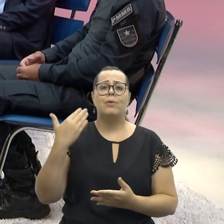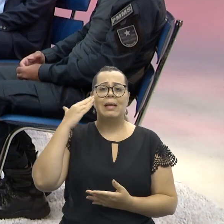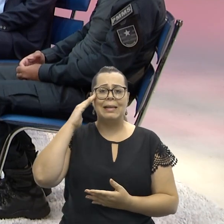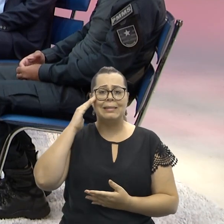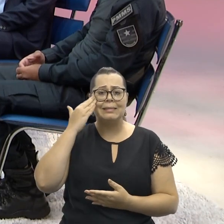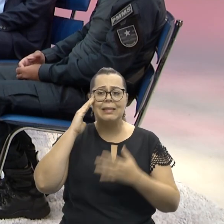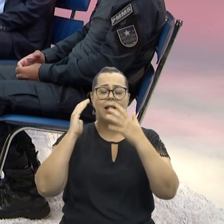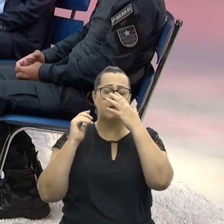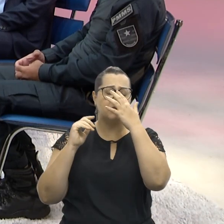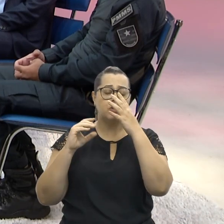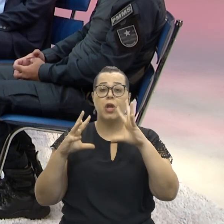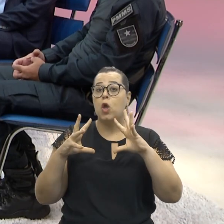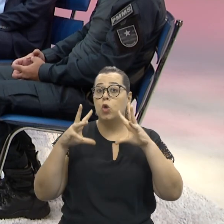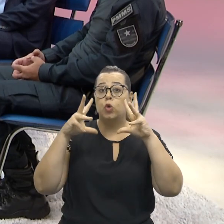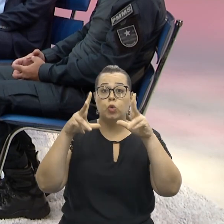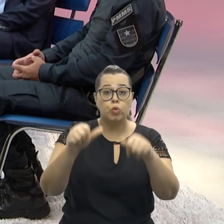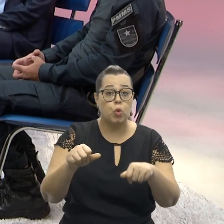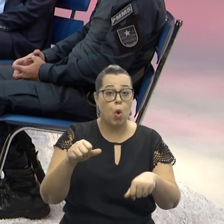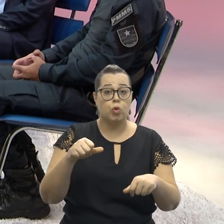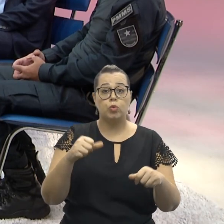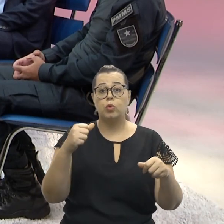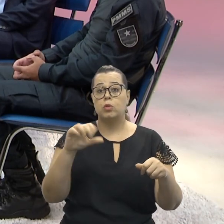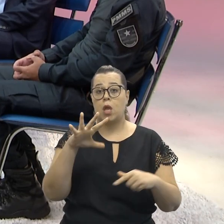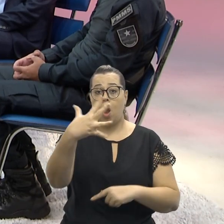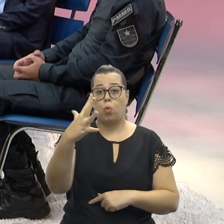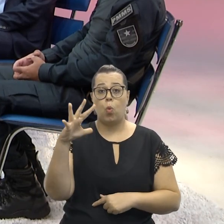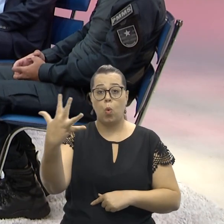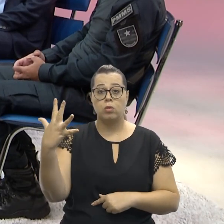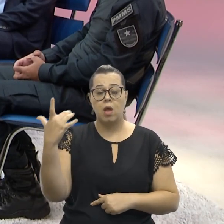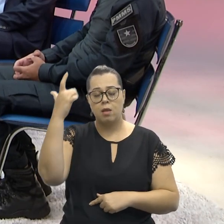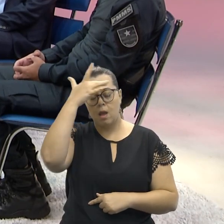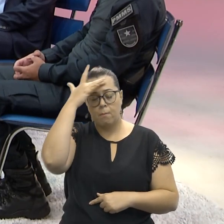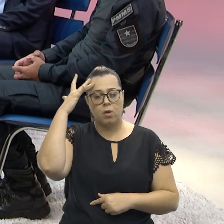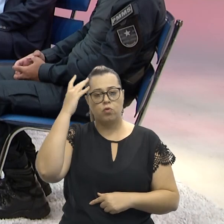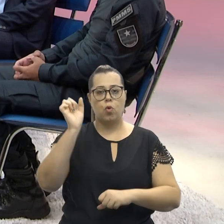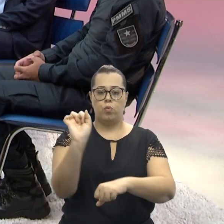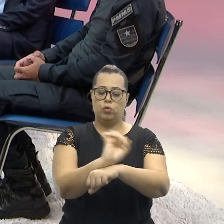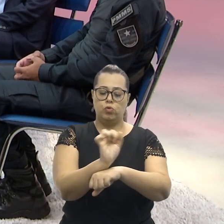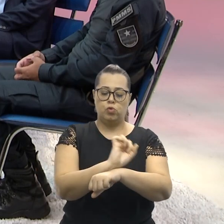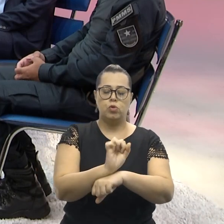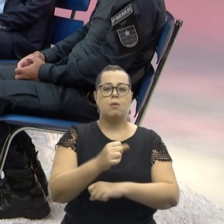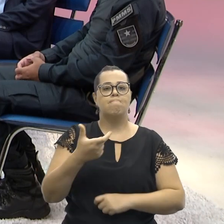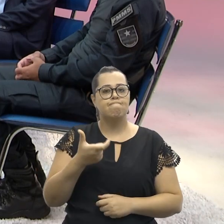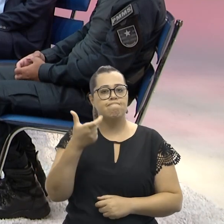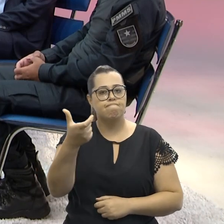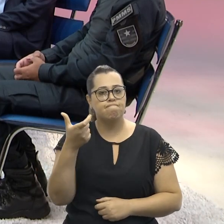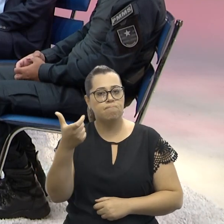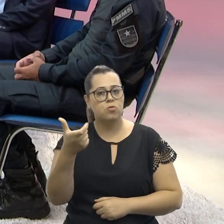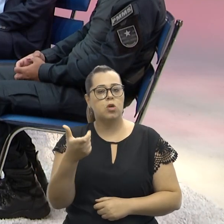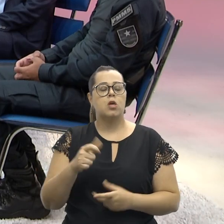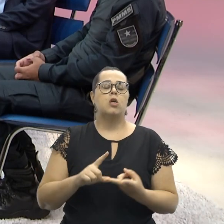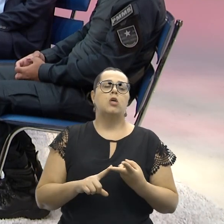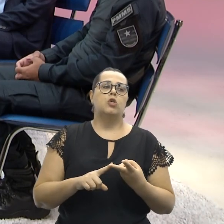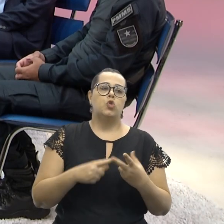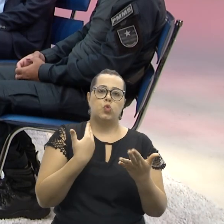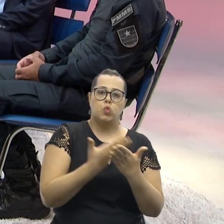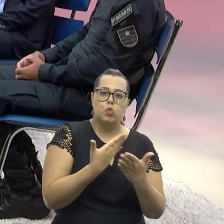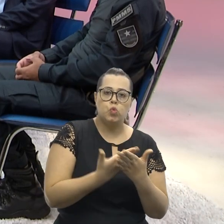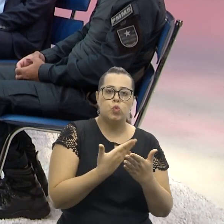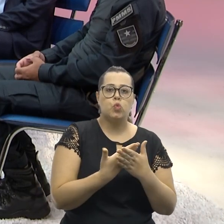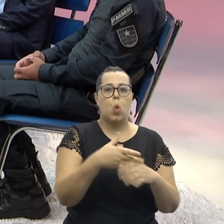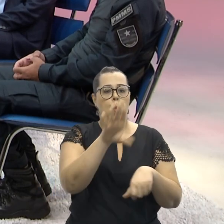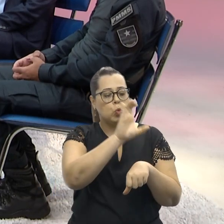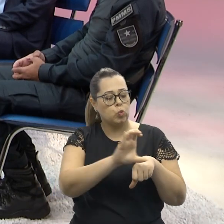entende-se que na maioria, em todos os casos, a pessoa que dirige possui aí a sua habilitação, passou por um